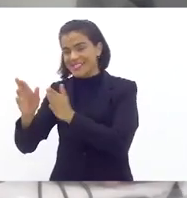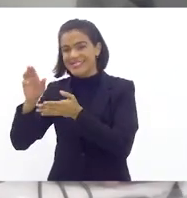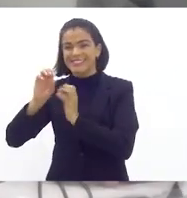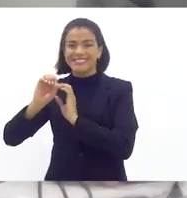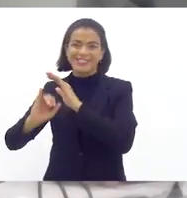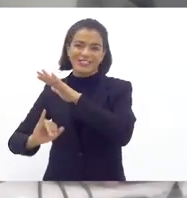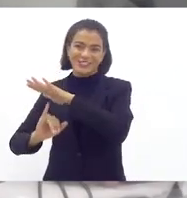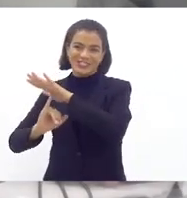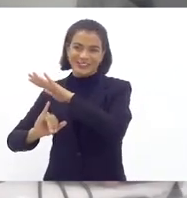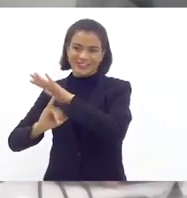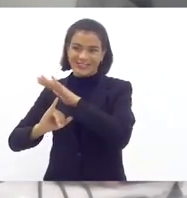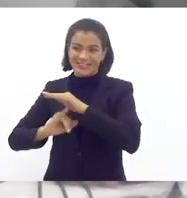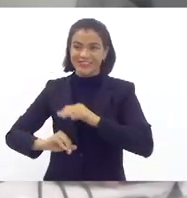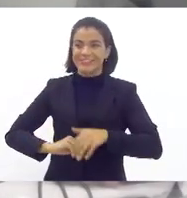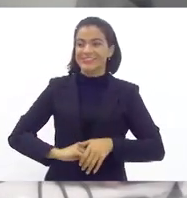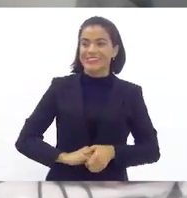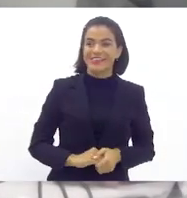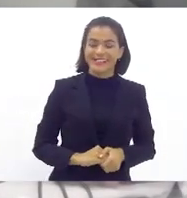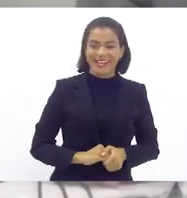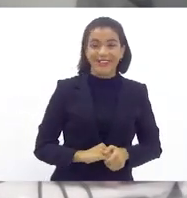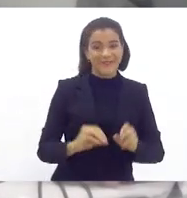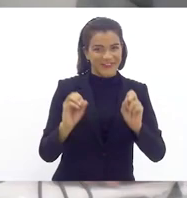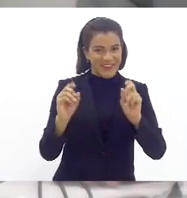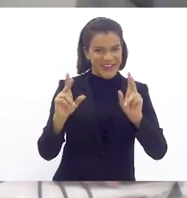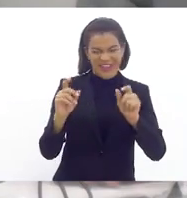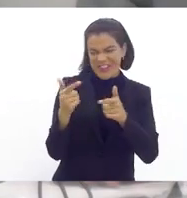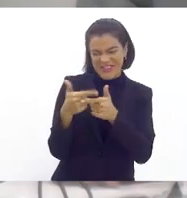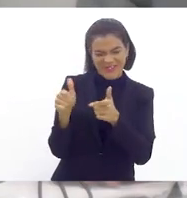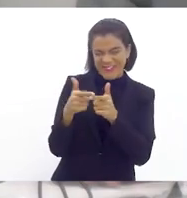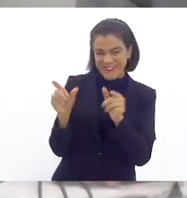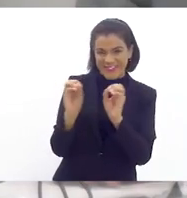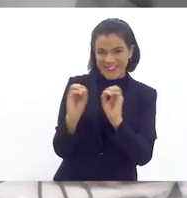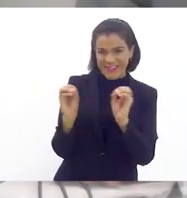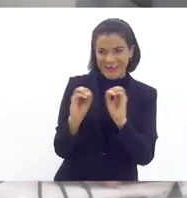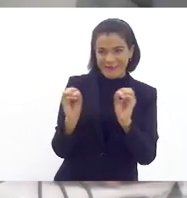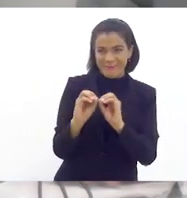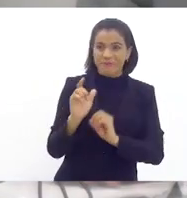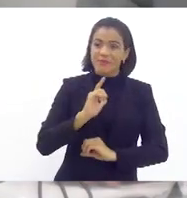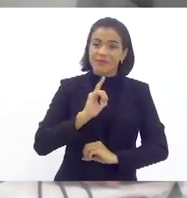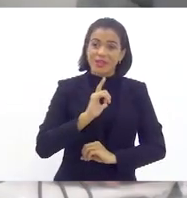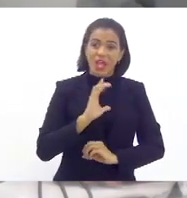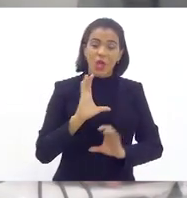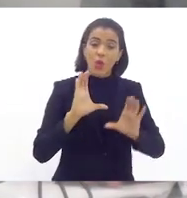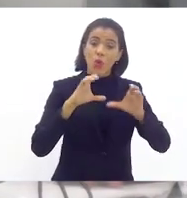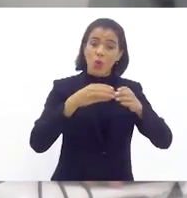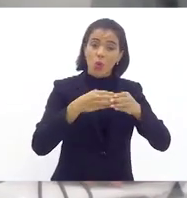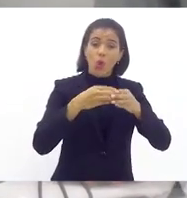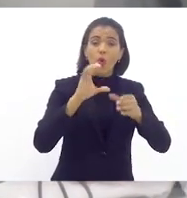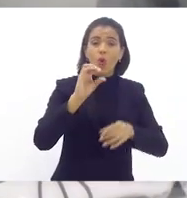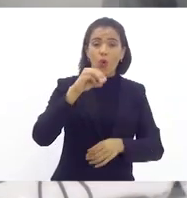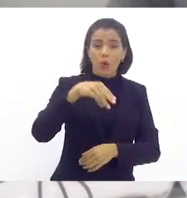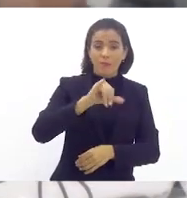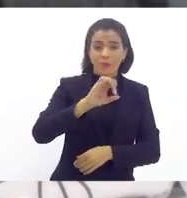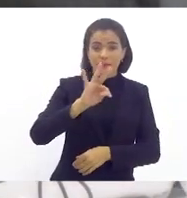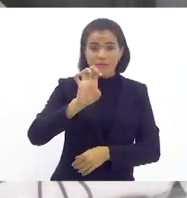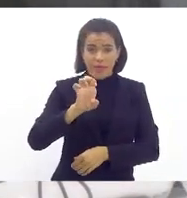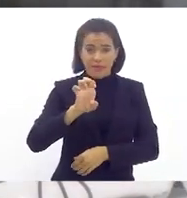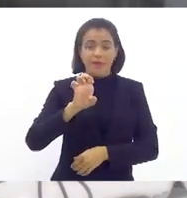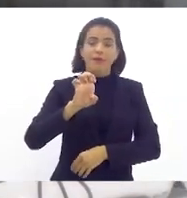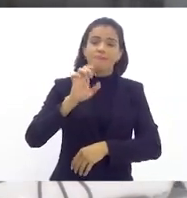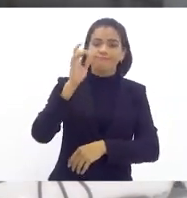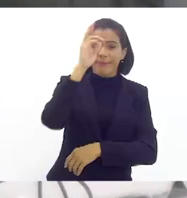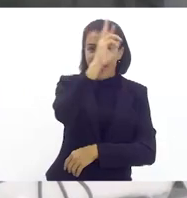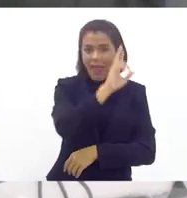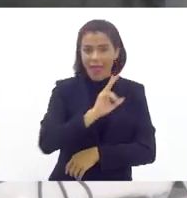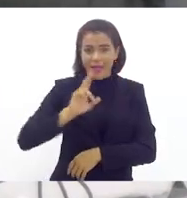institucional da Seduc. Ok, nenhum problema não. Vamos lá. A gente tem o Comitê Étnico-Racial nas escolas em que